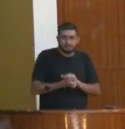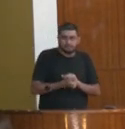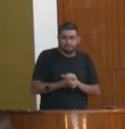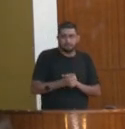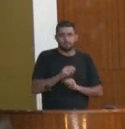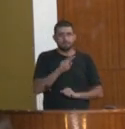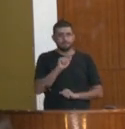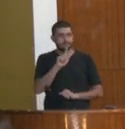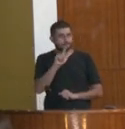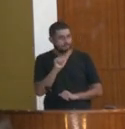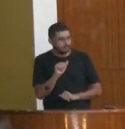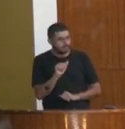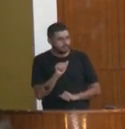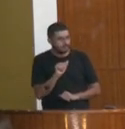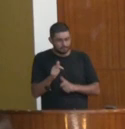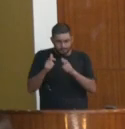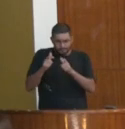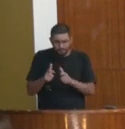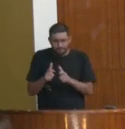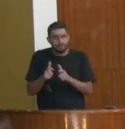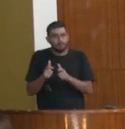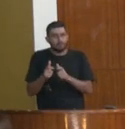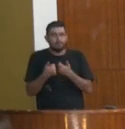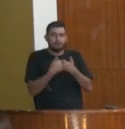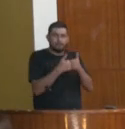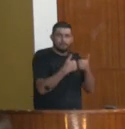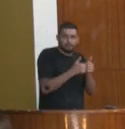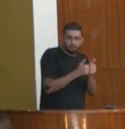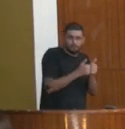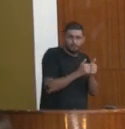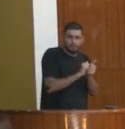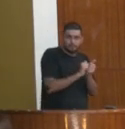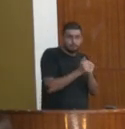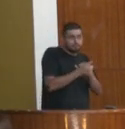vaga preferencial, não existia ônibus adaptado,